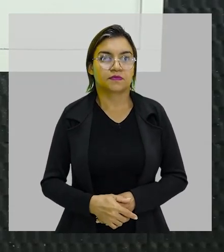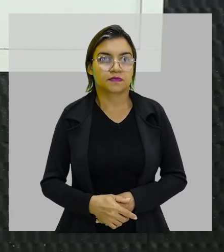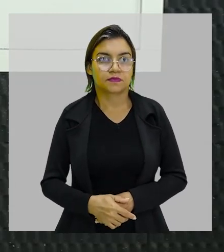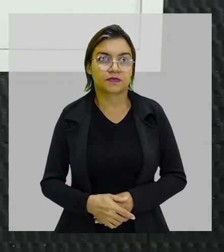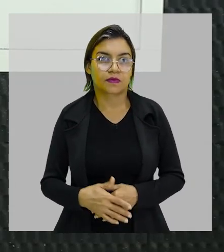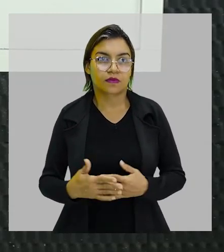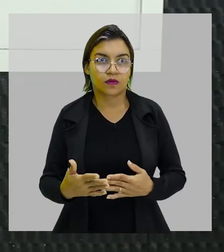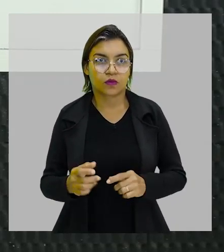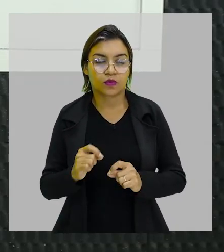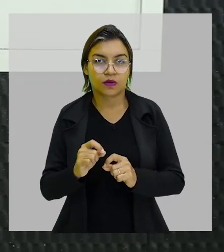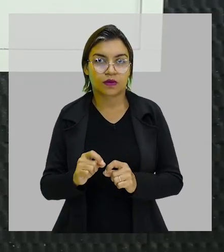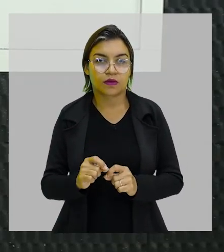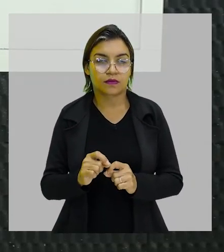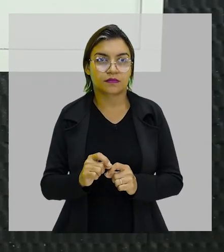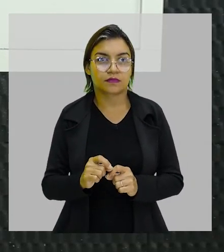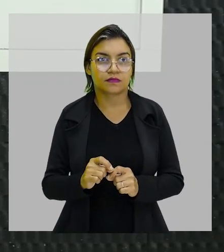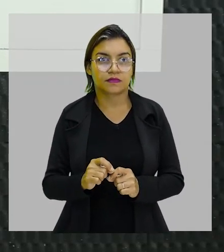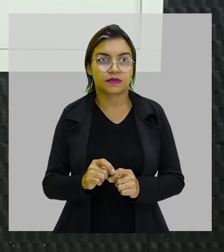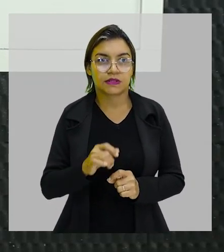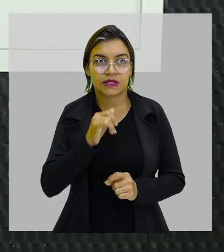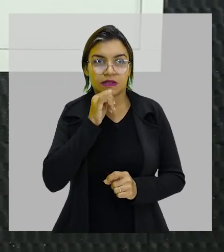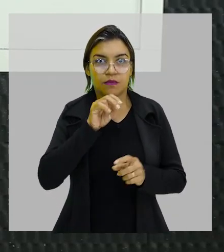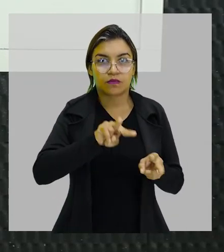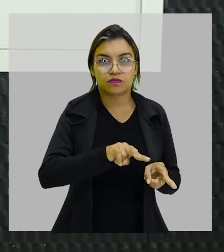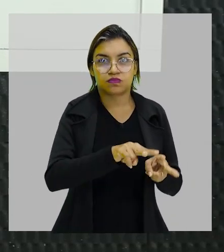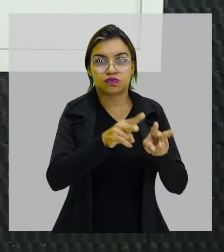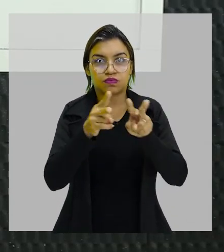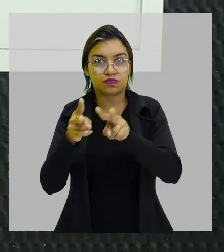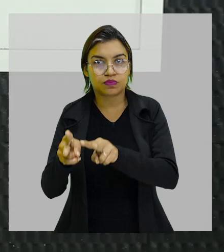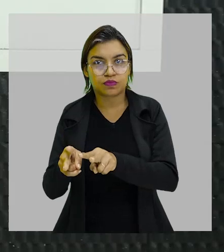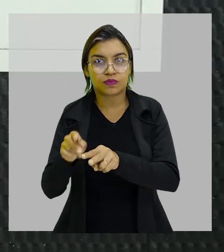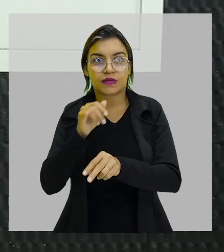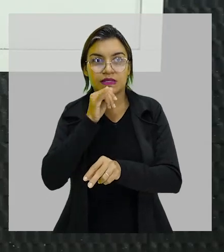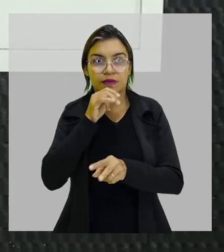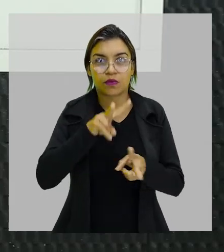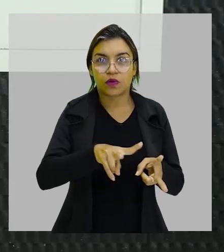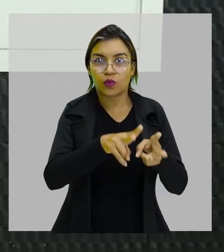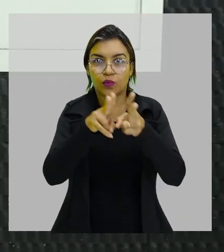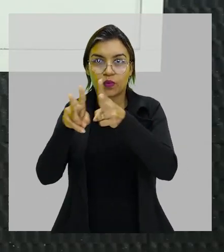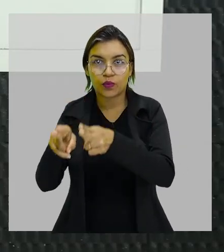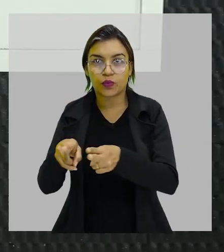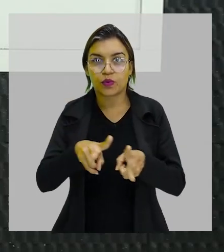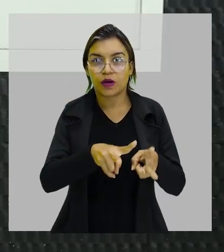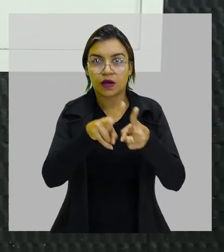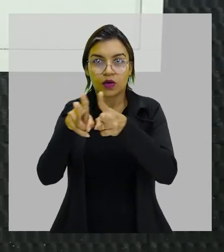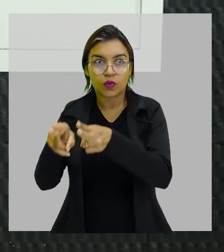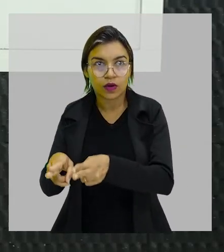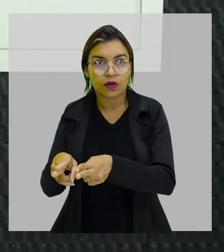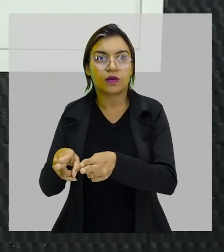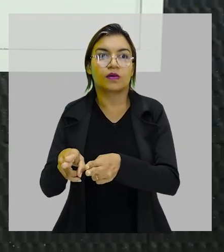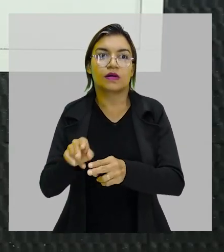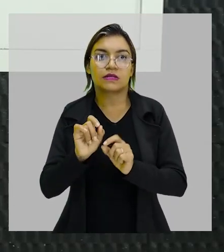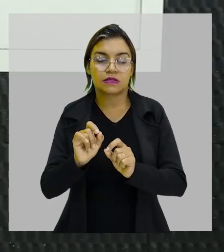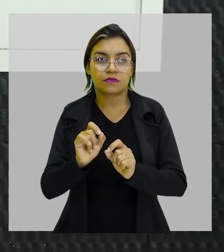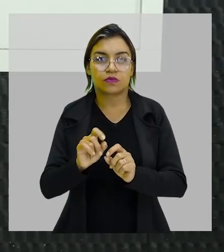Então, vou fazer a distributiva aqui, ó, sair multiplicando. Então, vai ficar ó,